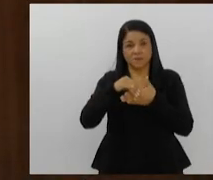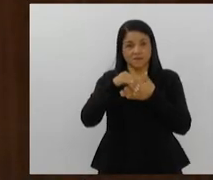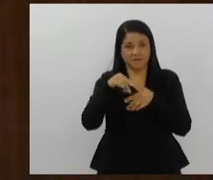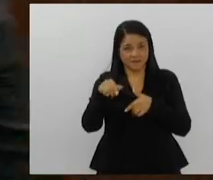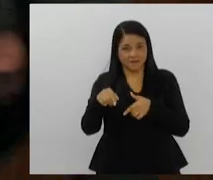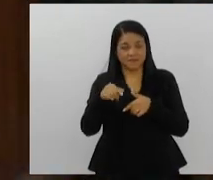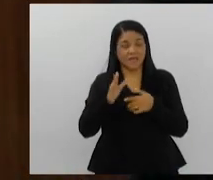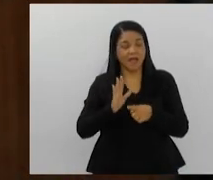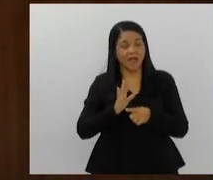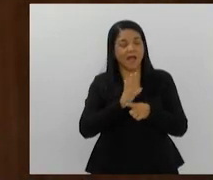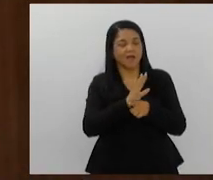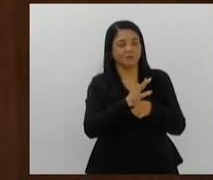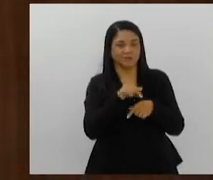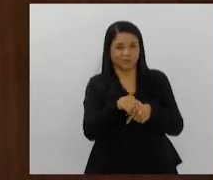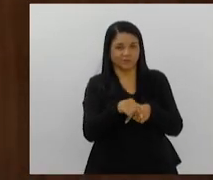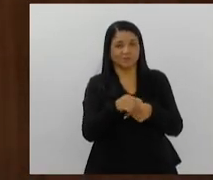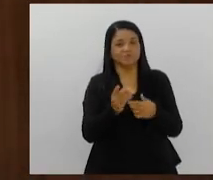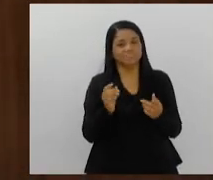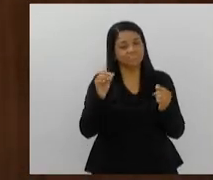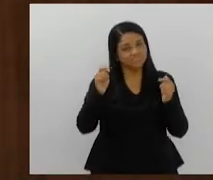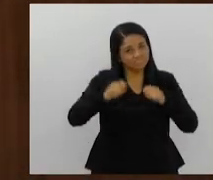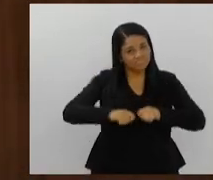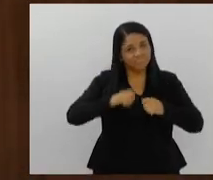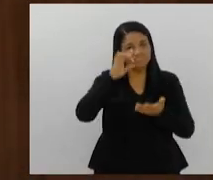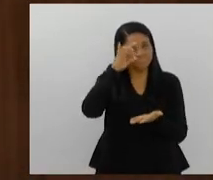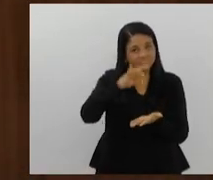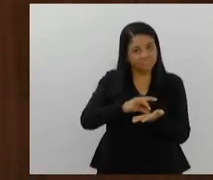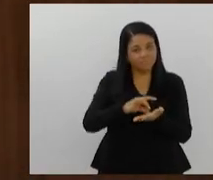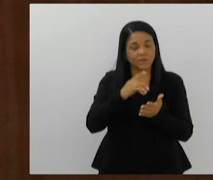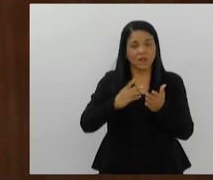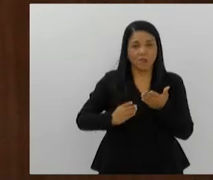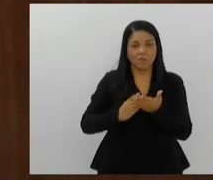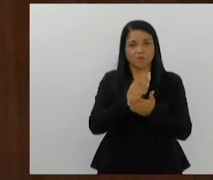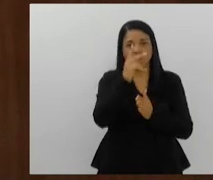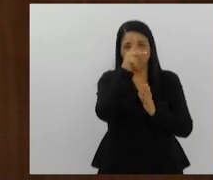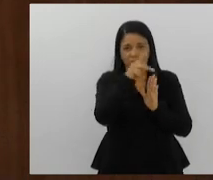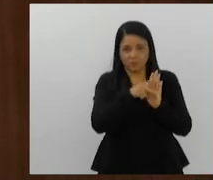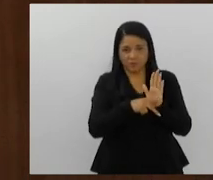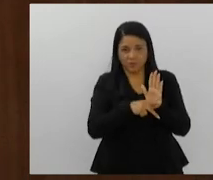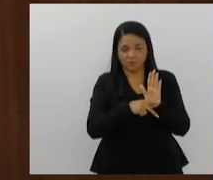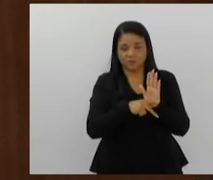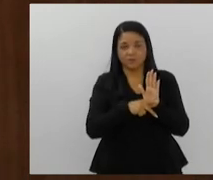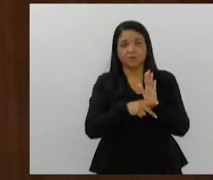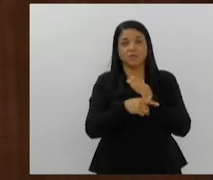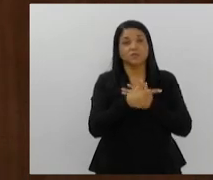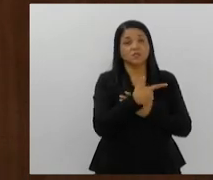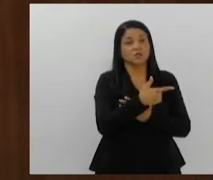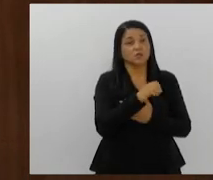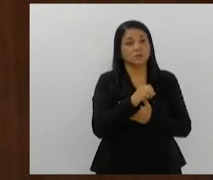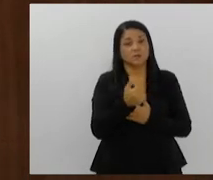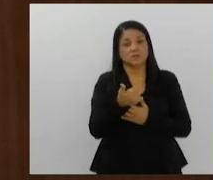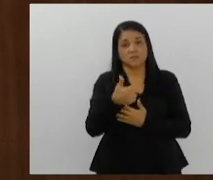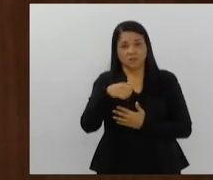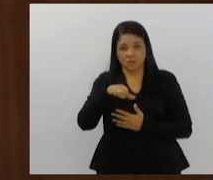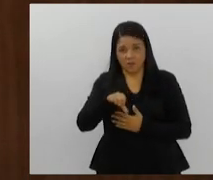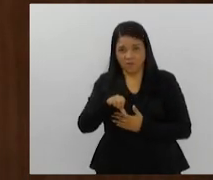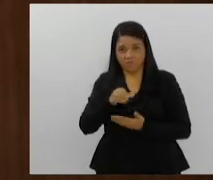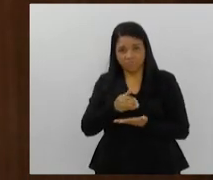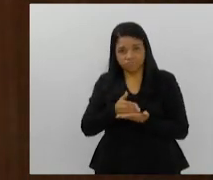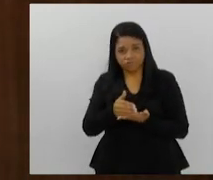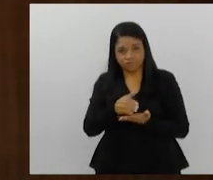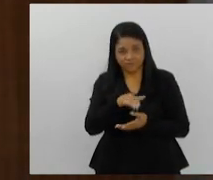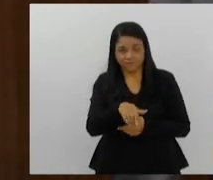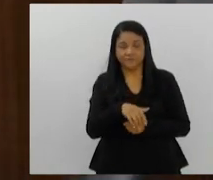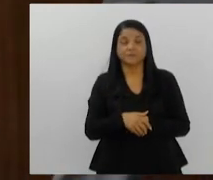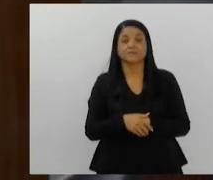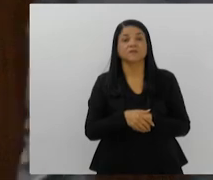hoje para que a gente torne realidade e aprove esse projeto que tramita na casa desde 2019. Sabemos que